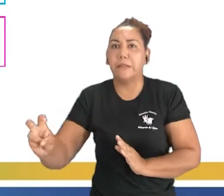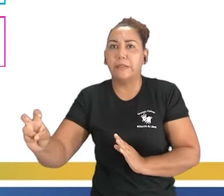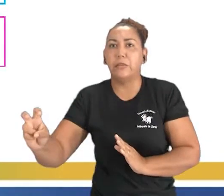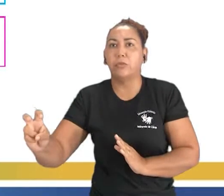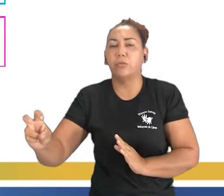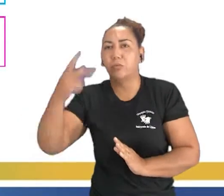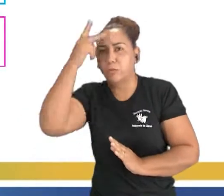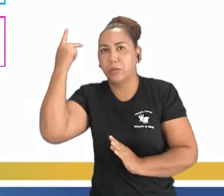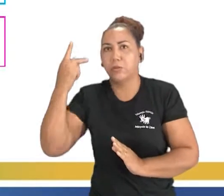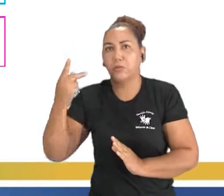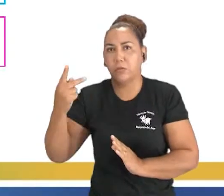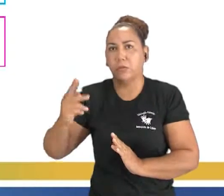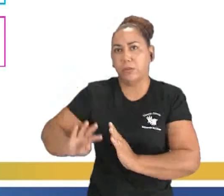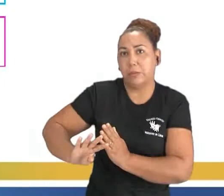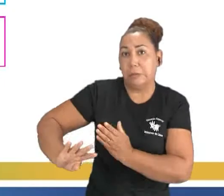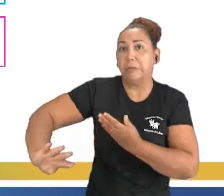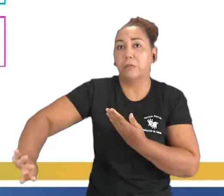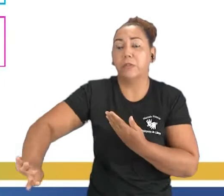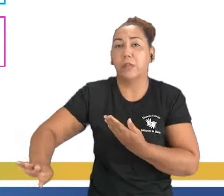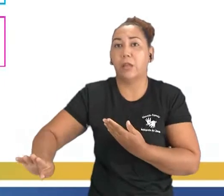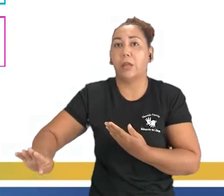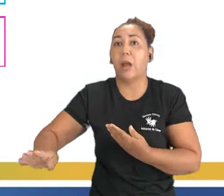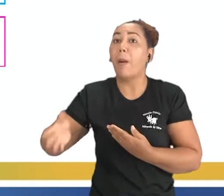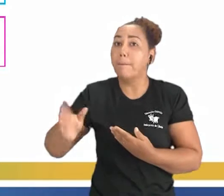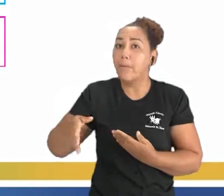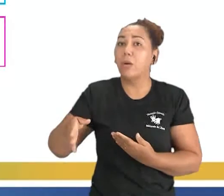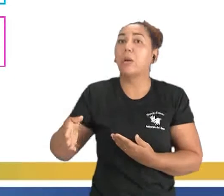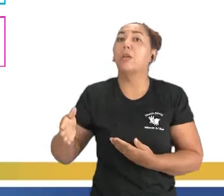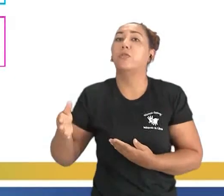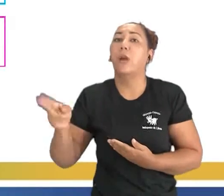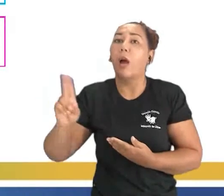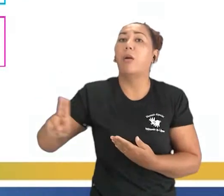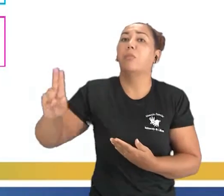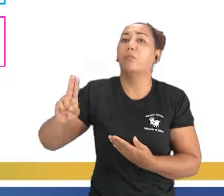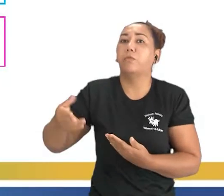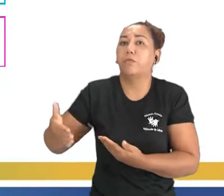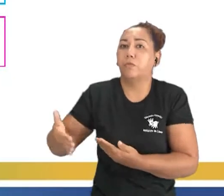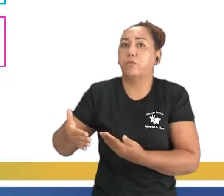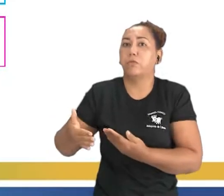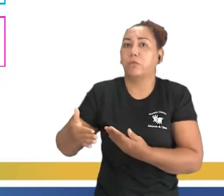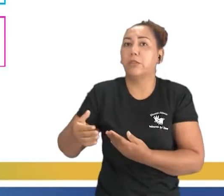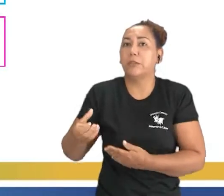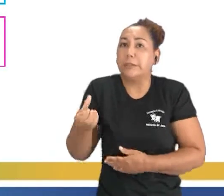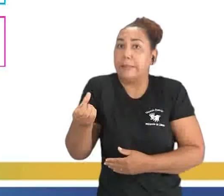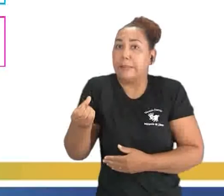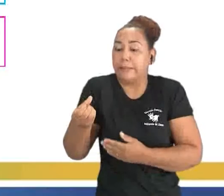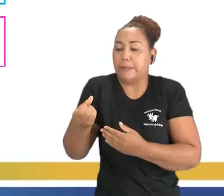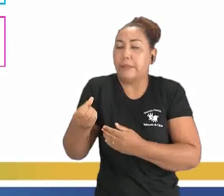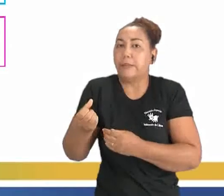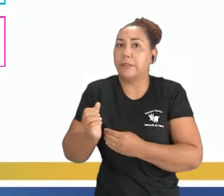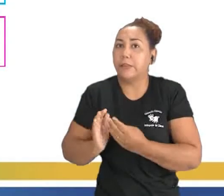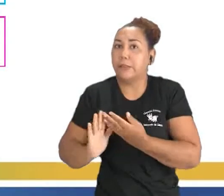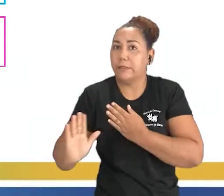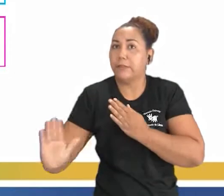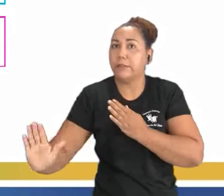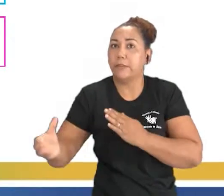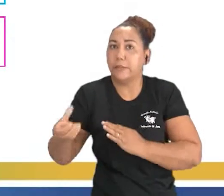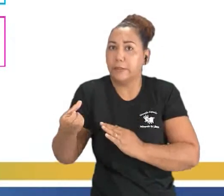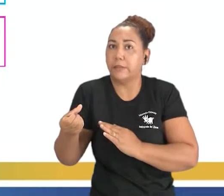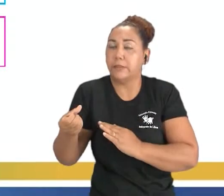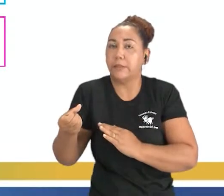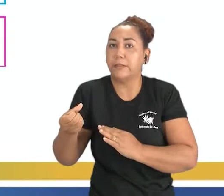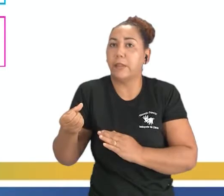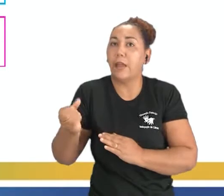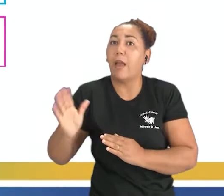né? Já que nós utilizamos das 6 possibilidades, uma pessoa já foi utilizada aí no primeiro lugar da